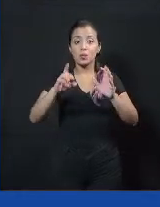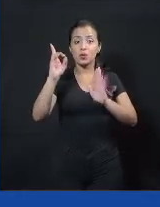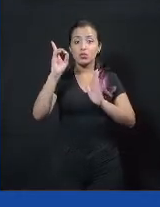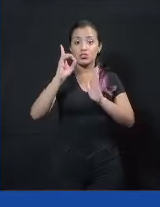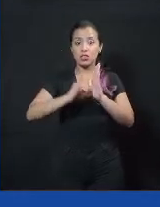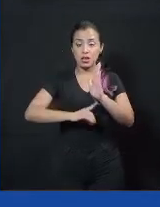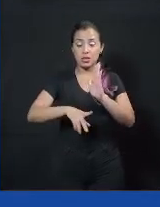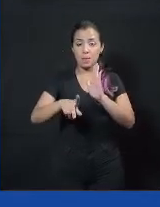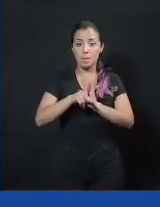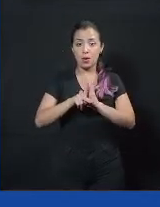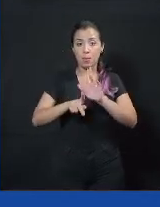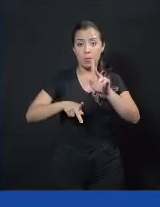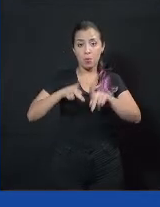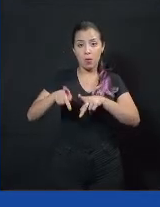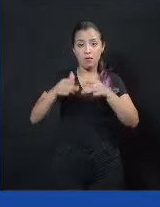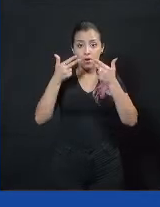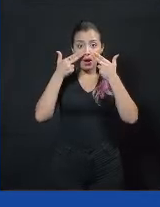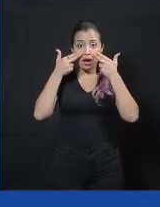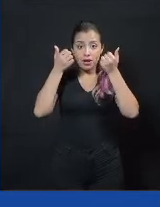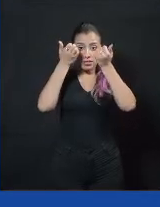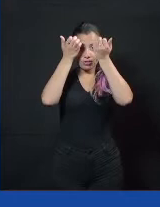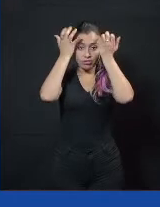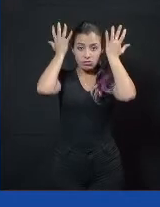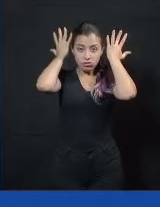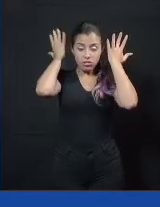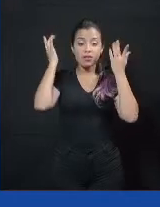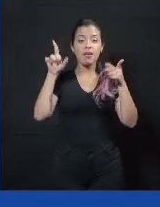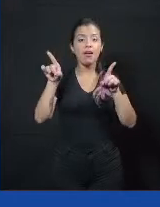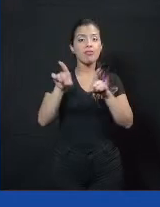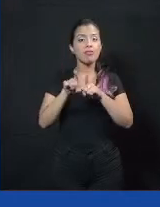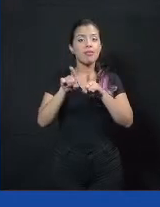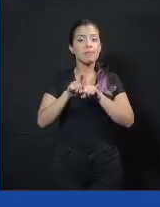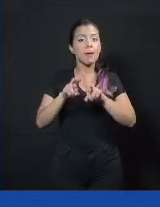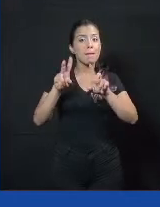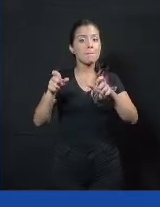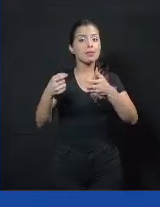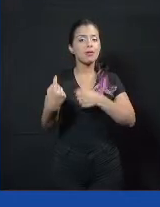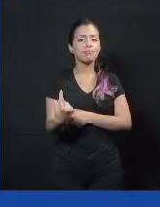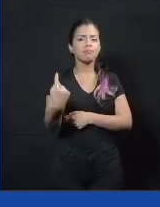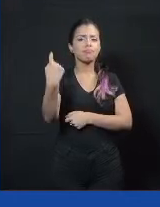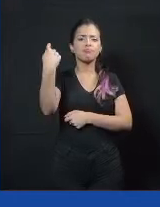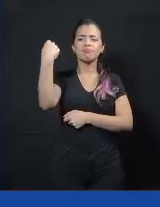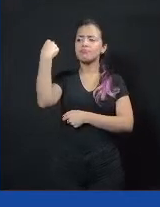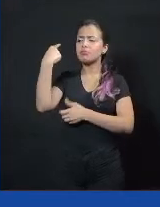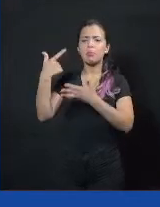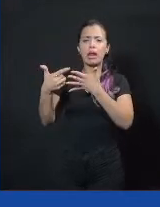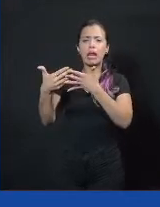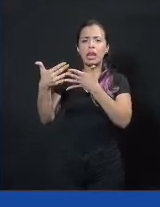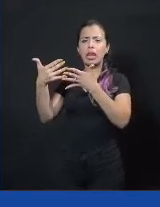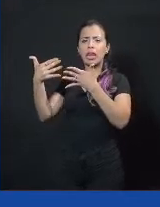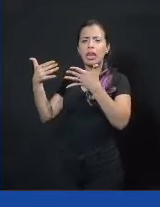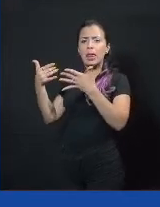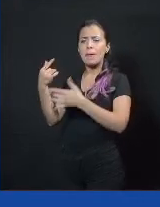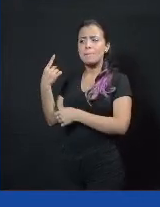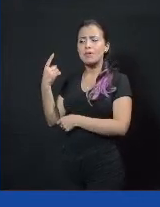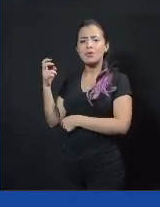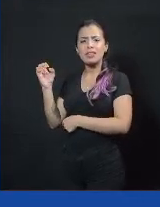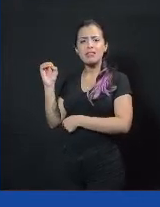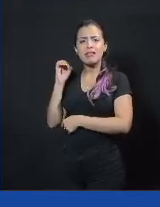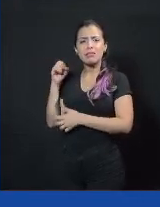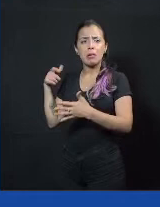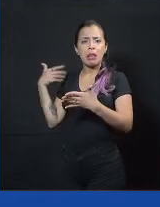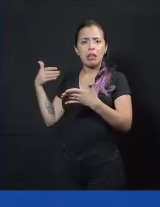indígenas e olhando um pouco a história também. Desde o ano de 1500, os povos indígenas nunca mais tiveram